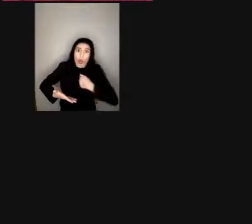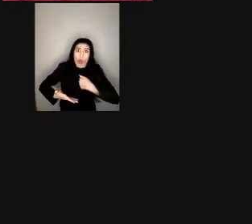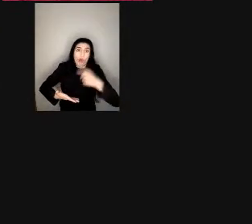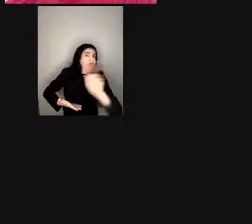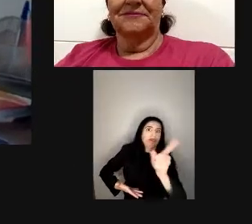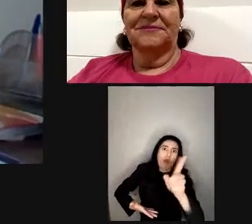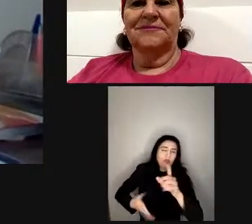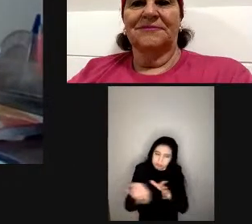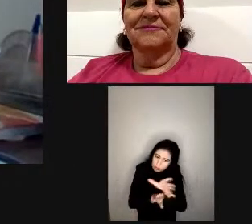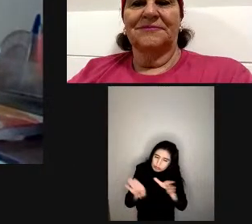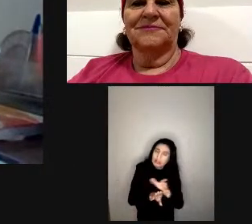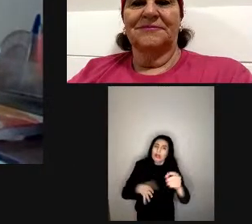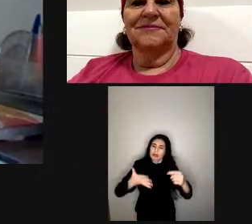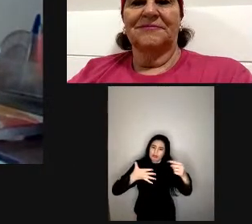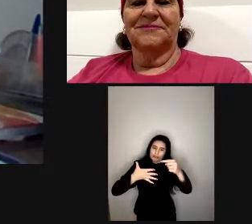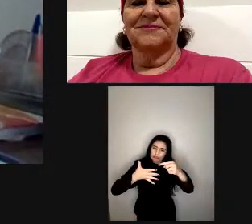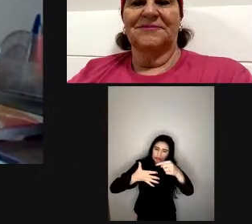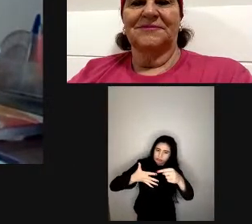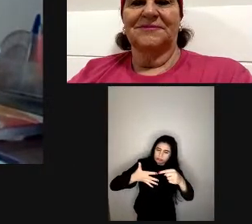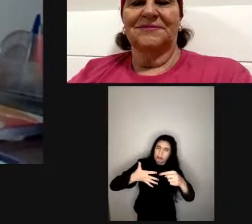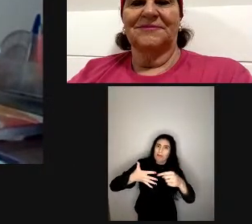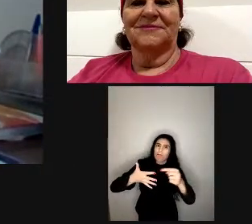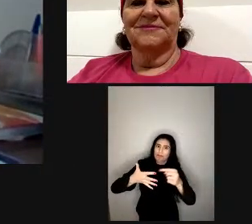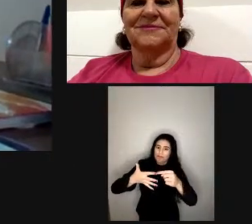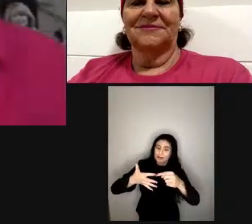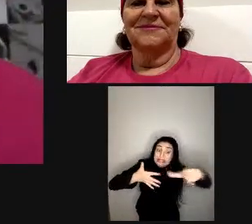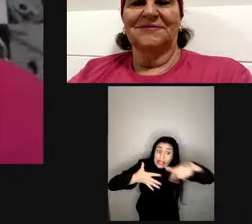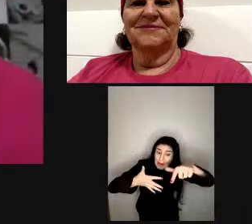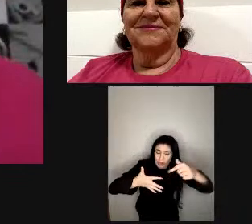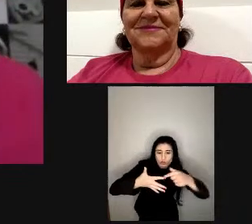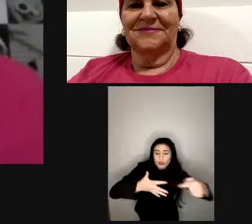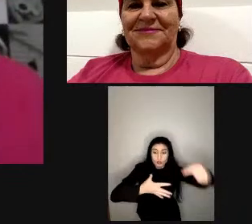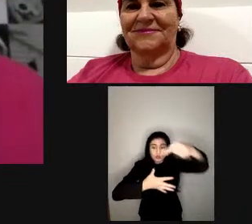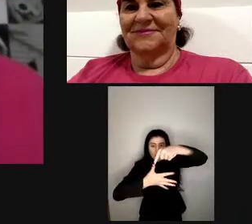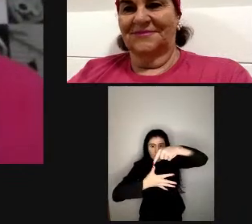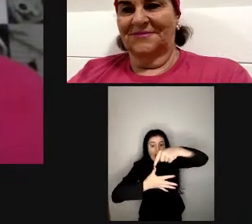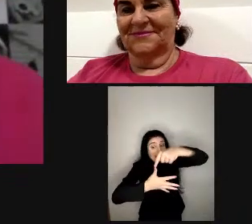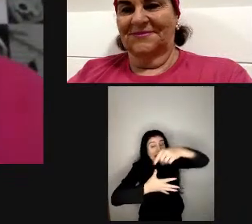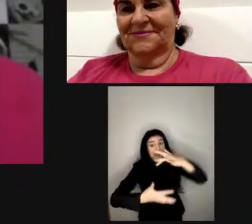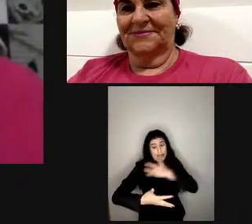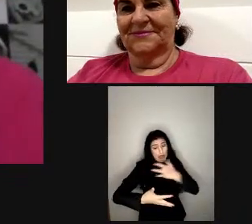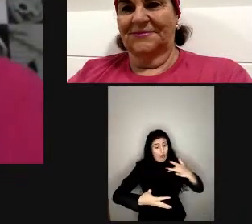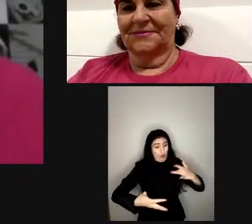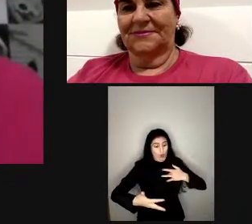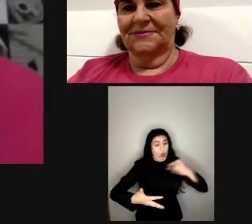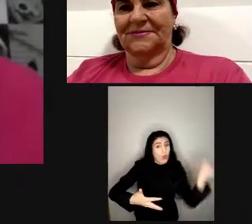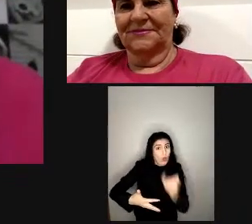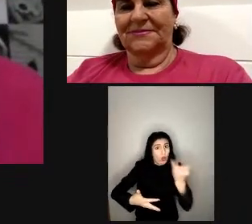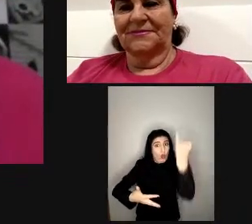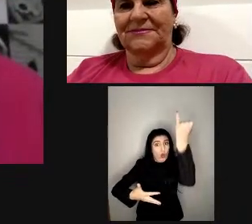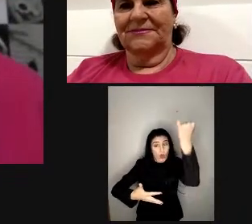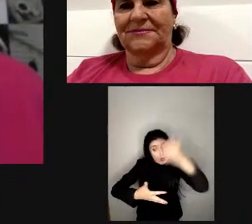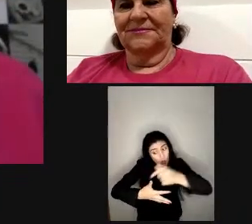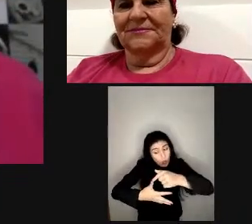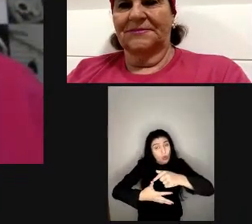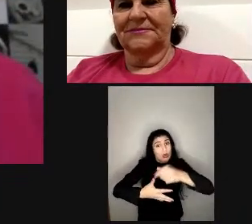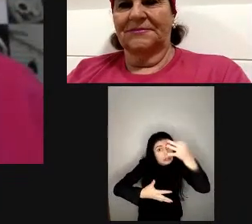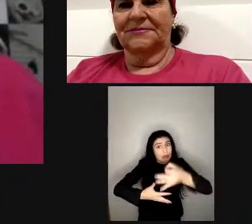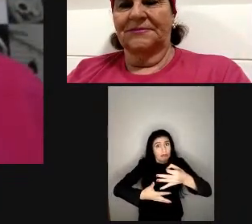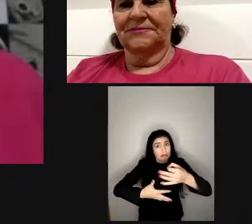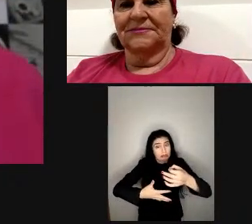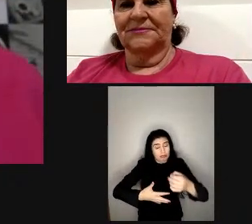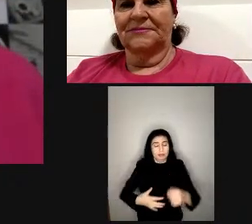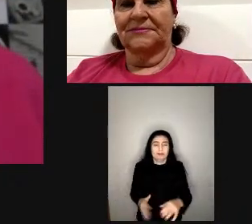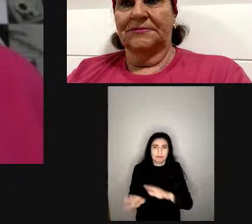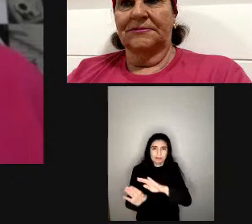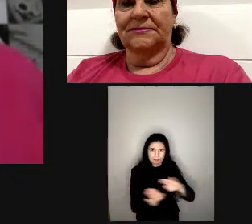sim. Prevenção. Muito bom, muito bom. E uma dica em cima disso que você falou, que